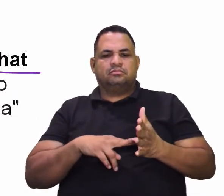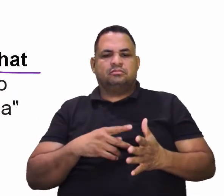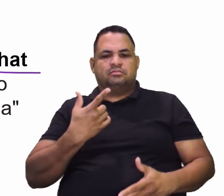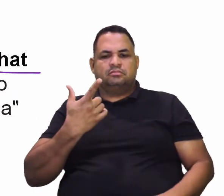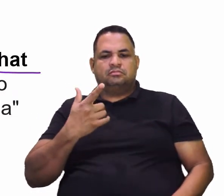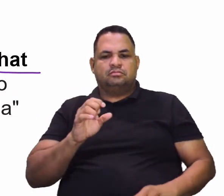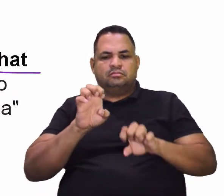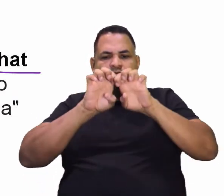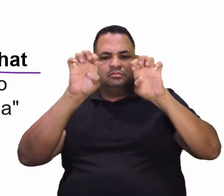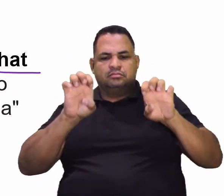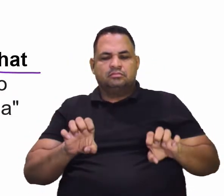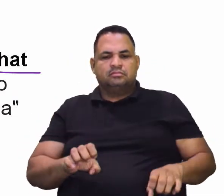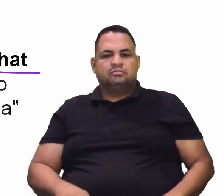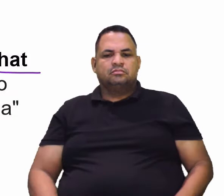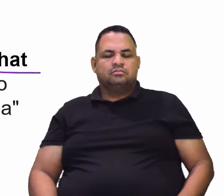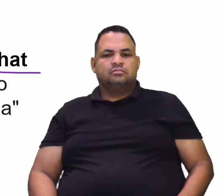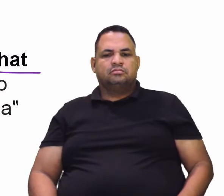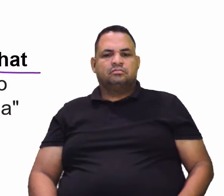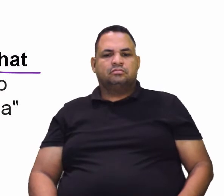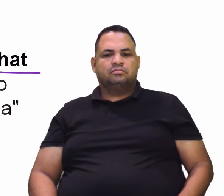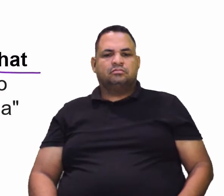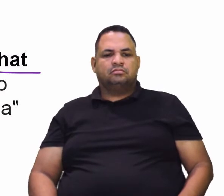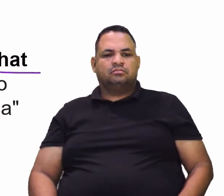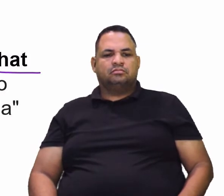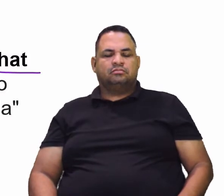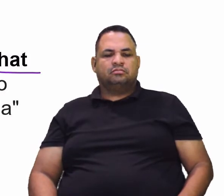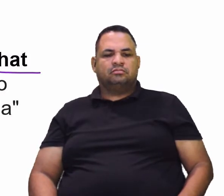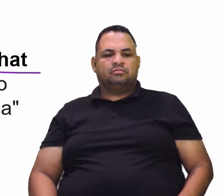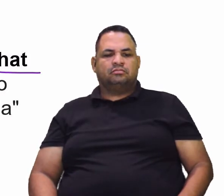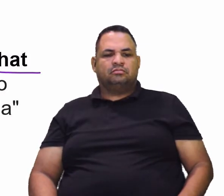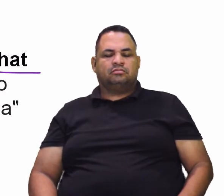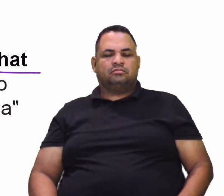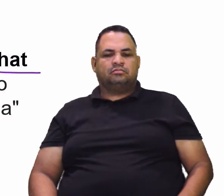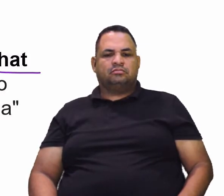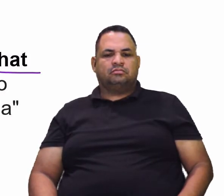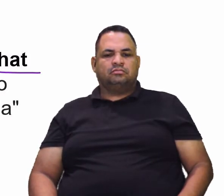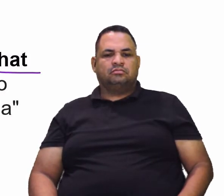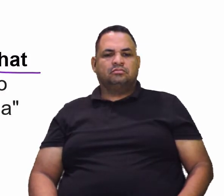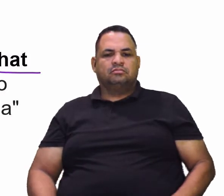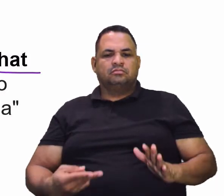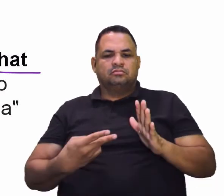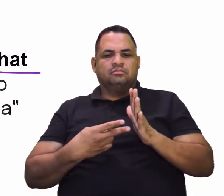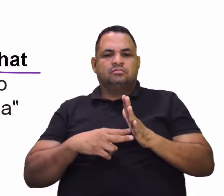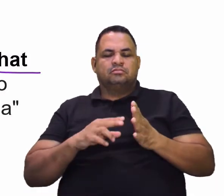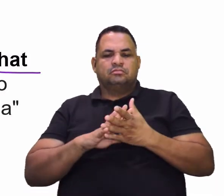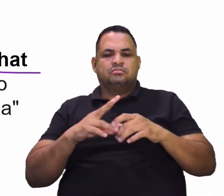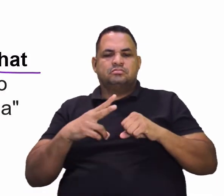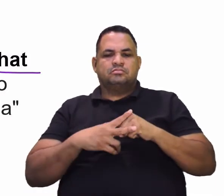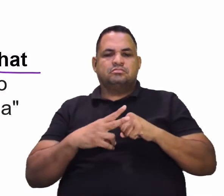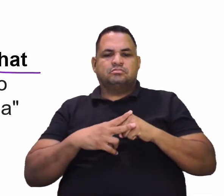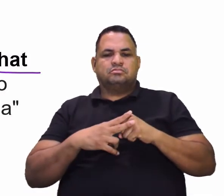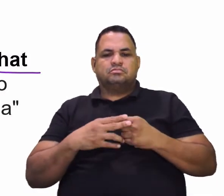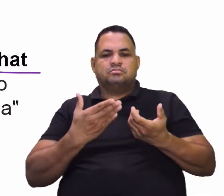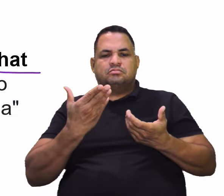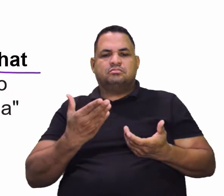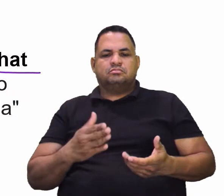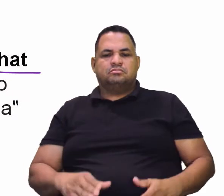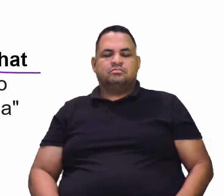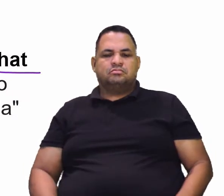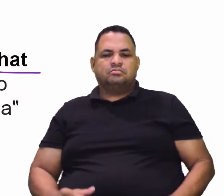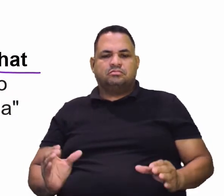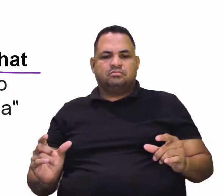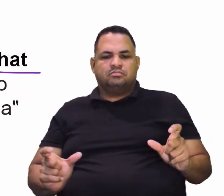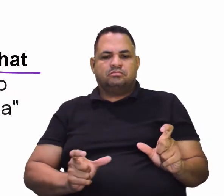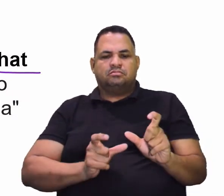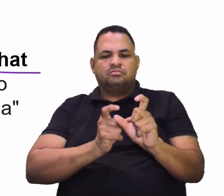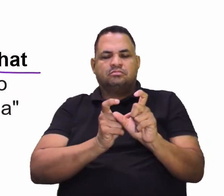olha aí a estrutura do going to. You're going to, epa, a estrutura do going to significa que o verbo to be está aqui, ele está bem aqui, ó, contraído